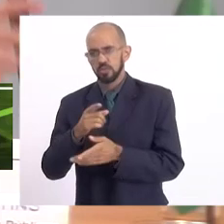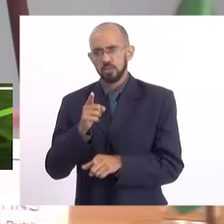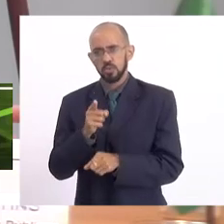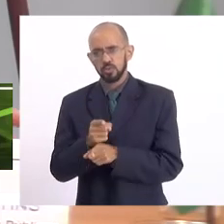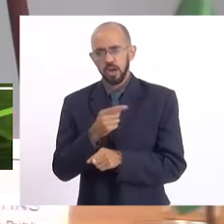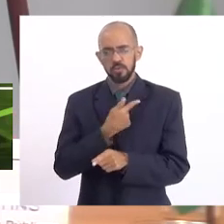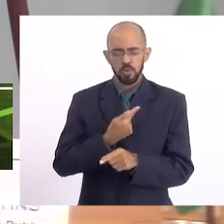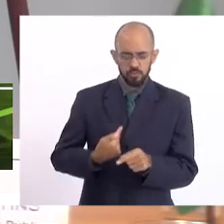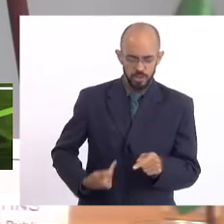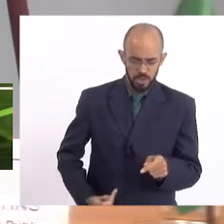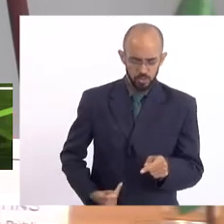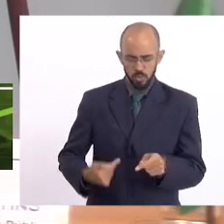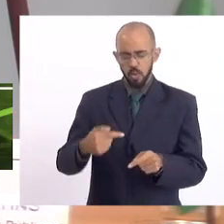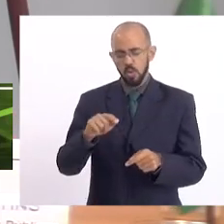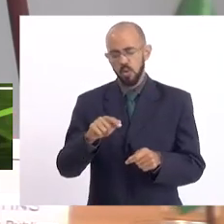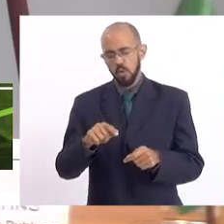encontrava